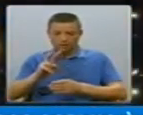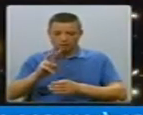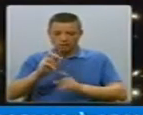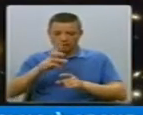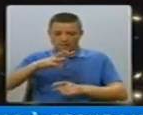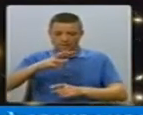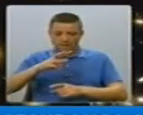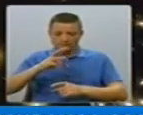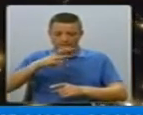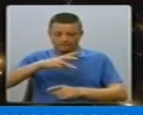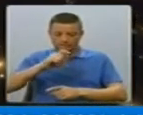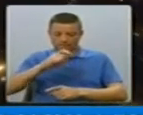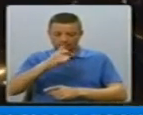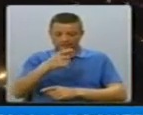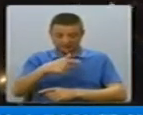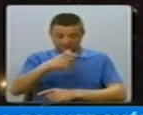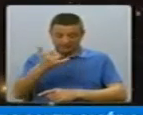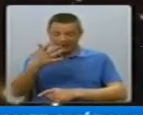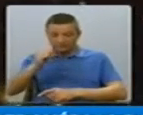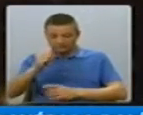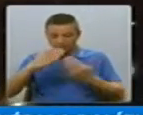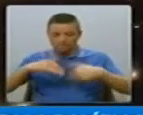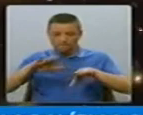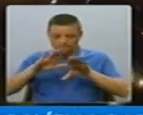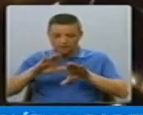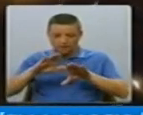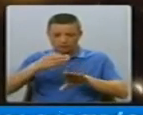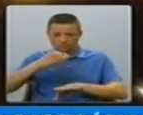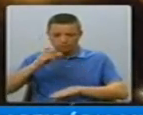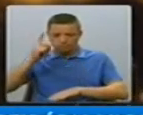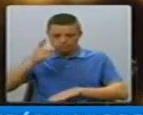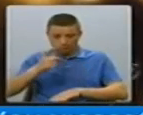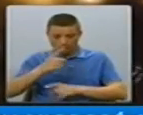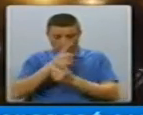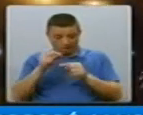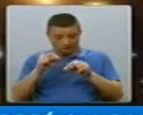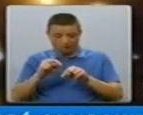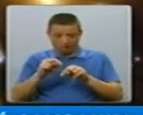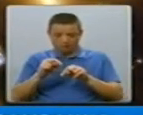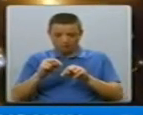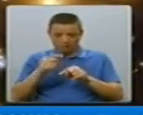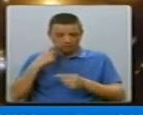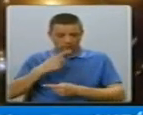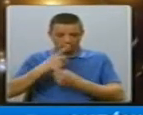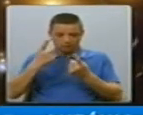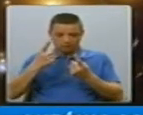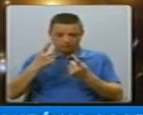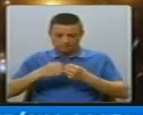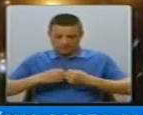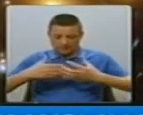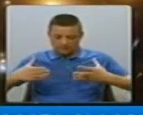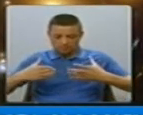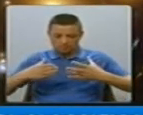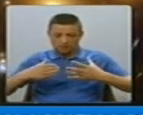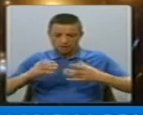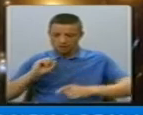metais, elementos mais pesados que o hélio, e tanta poeira nesta galáxia jovem. Isto quer dizer que esta galáxia queria crescer muito rapidamente,